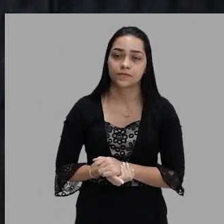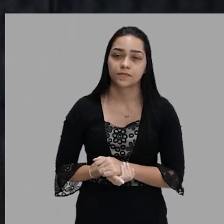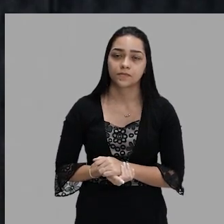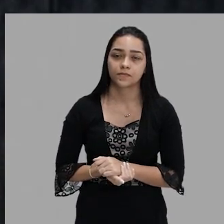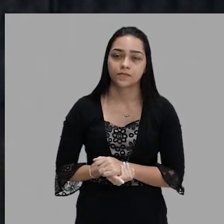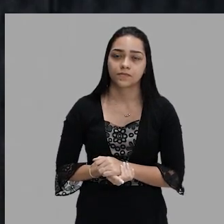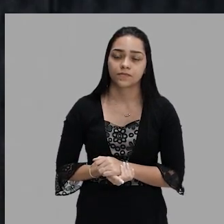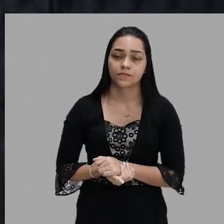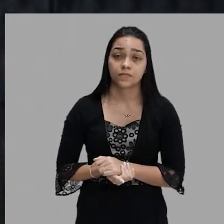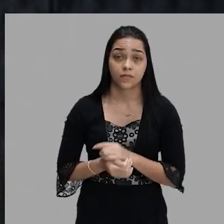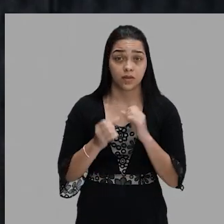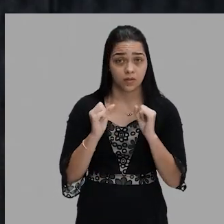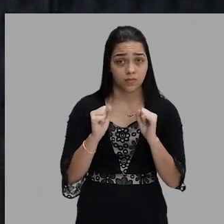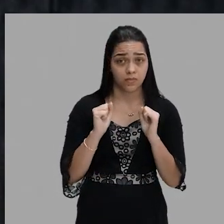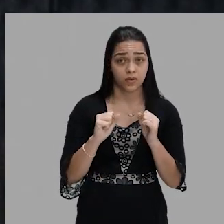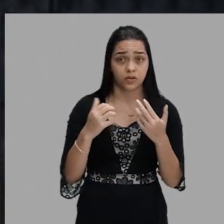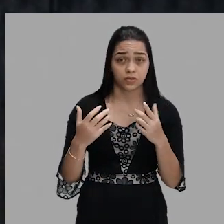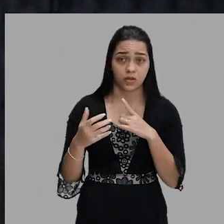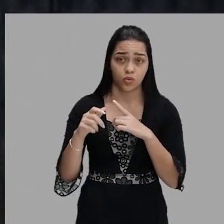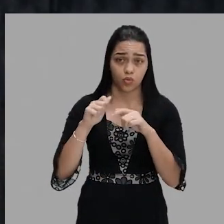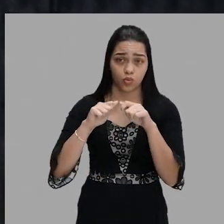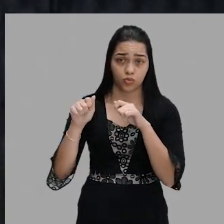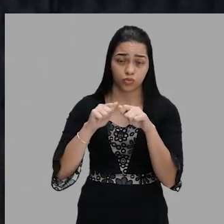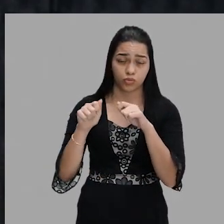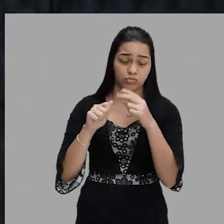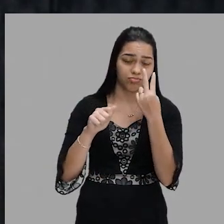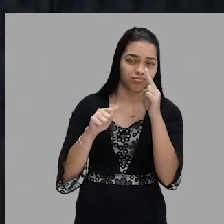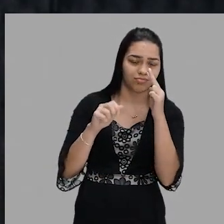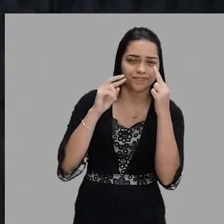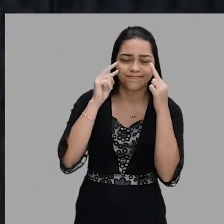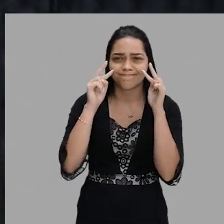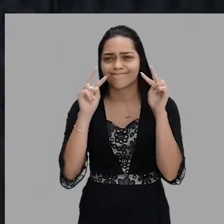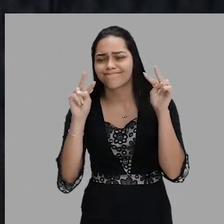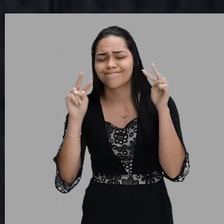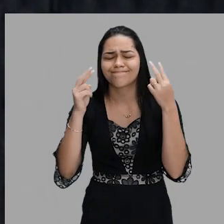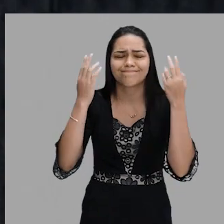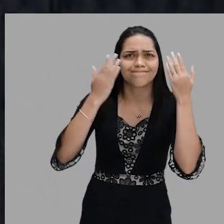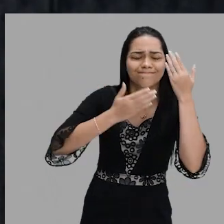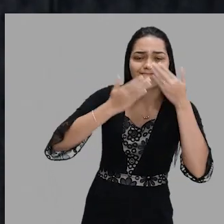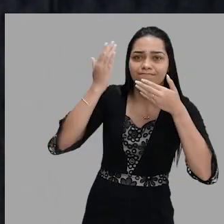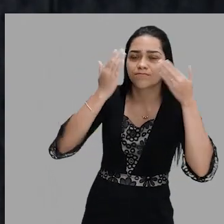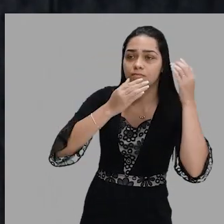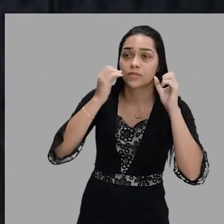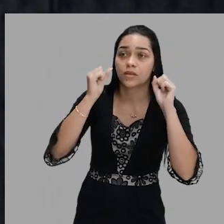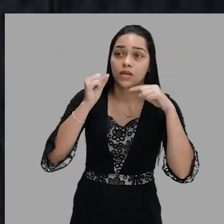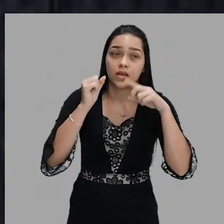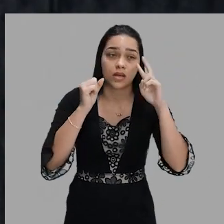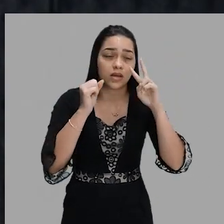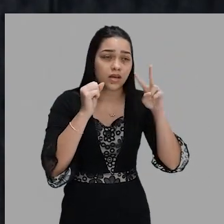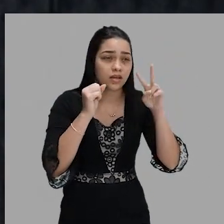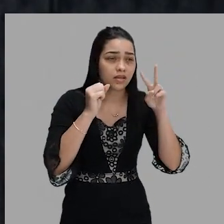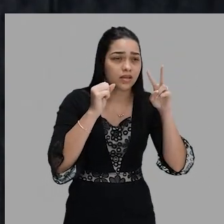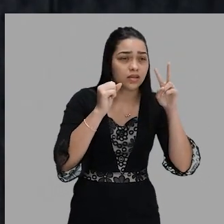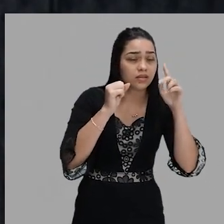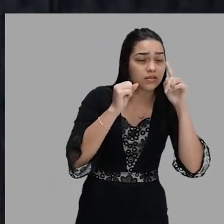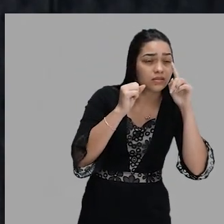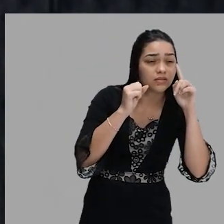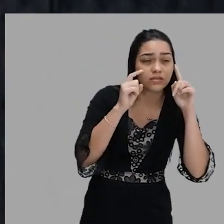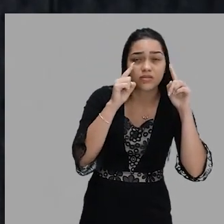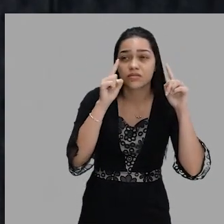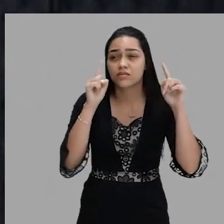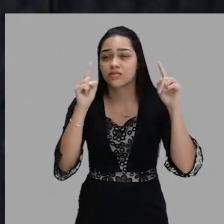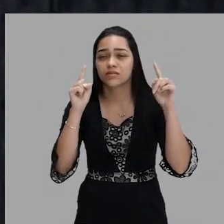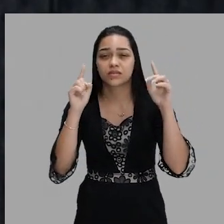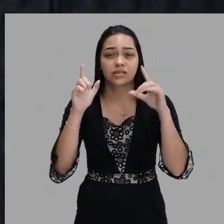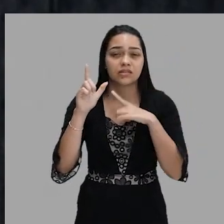Porque ele pode ter um controle desordenado de ambos os olhos. Então, ele pode ficar um pouco estrábico e aí pode